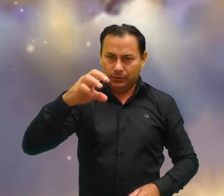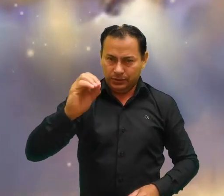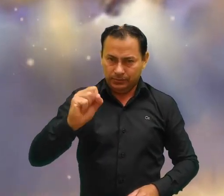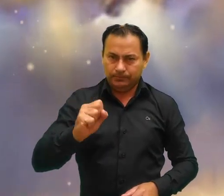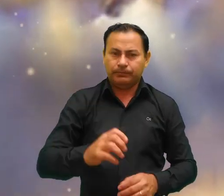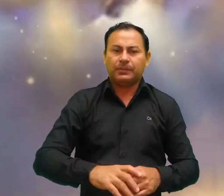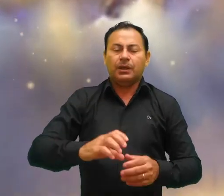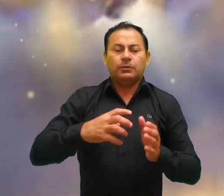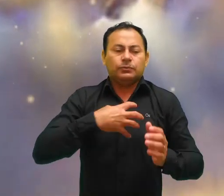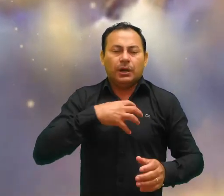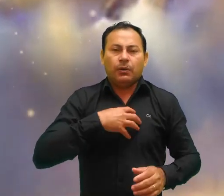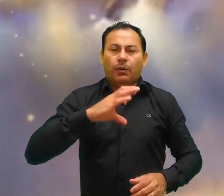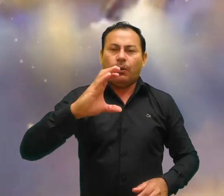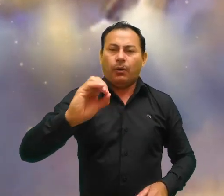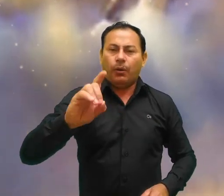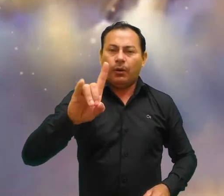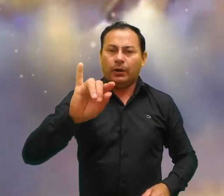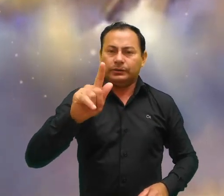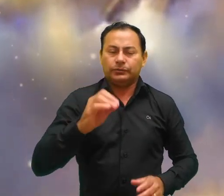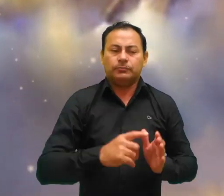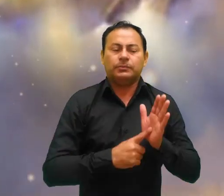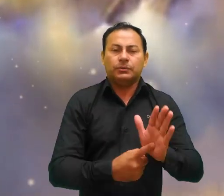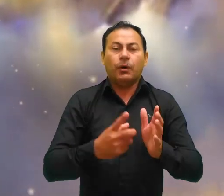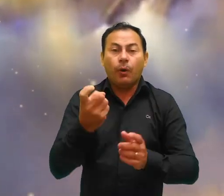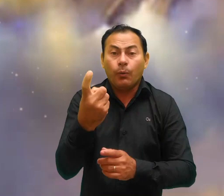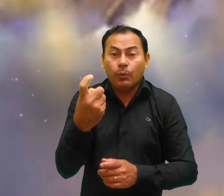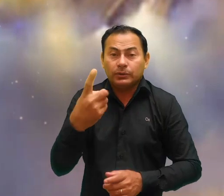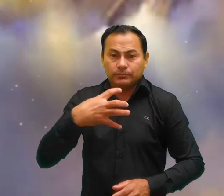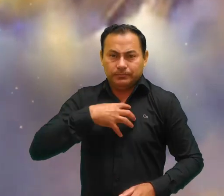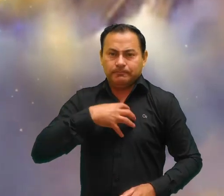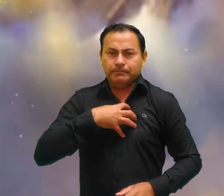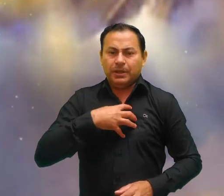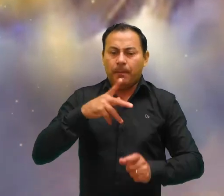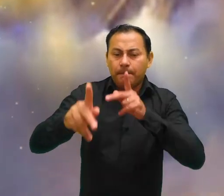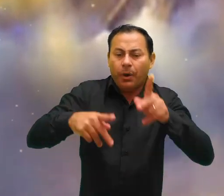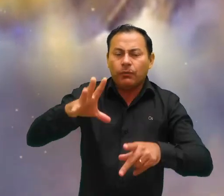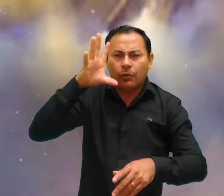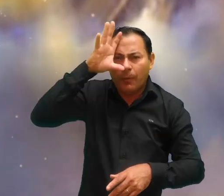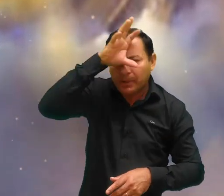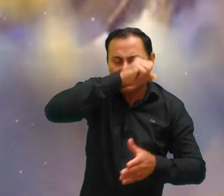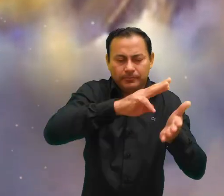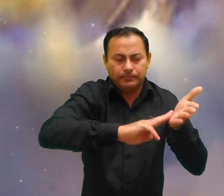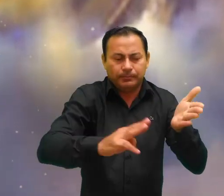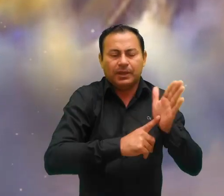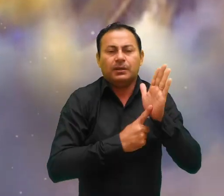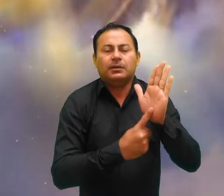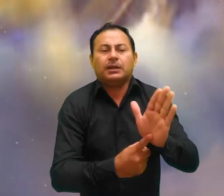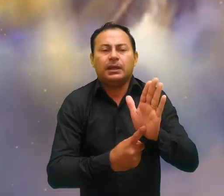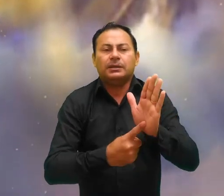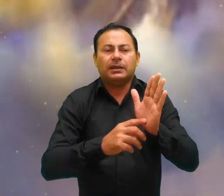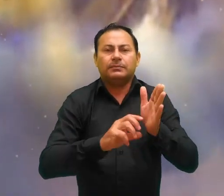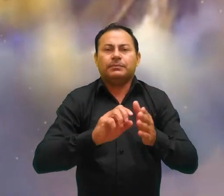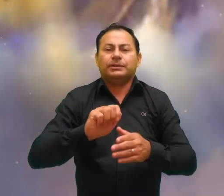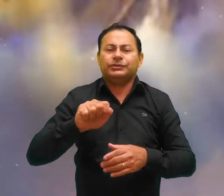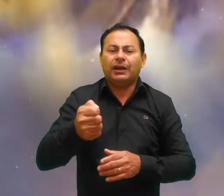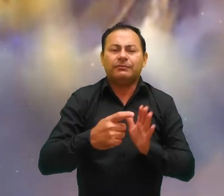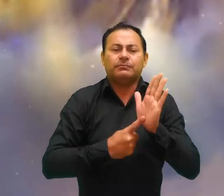códigos, e a única maneira do povo de Deus compreender essa mensagem é por meio de chaves que desvendam estes